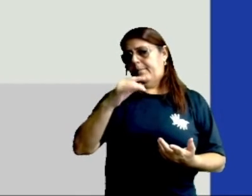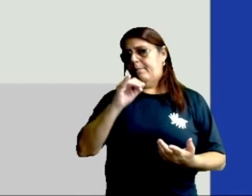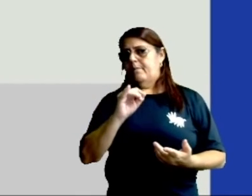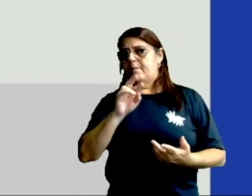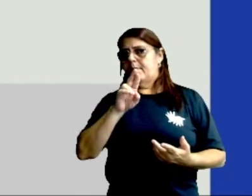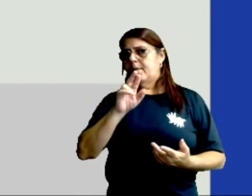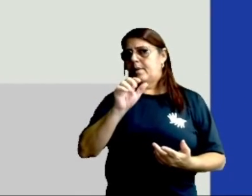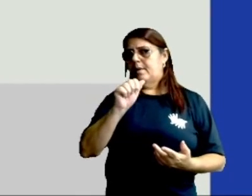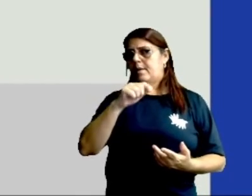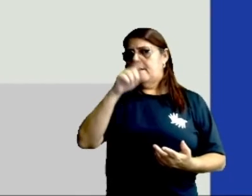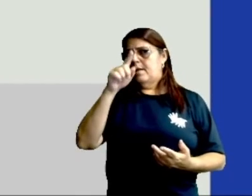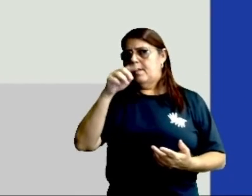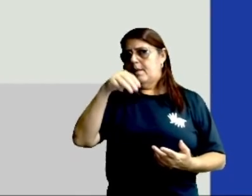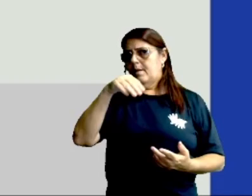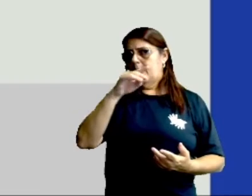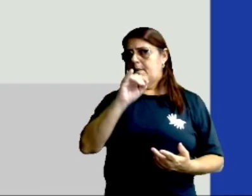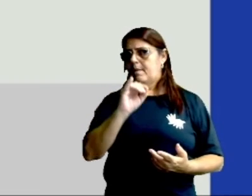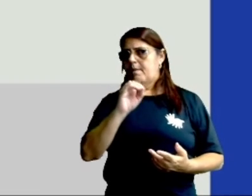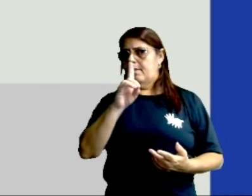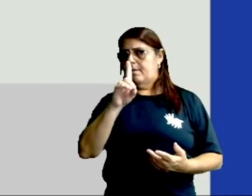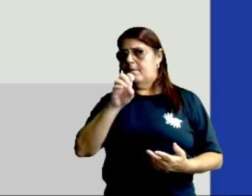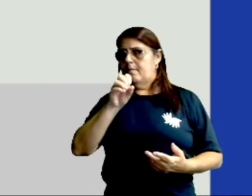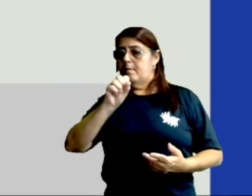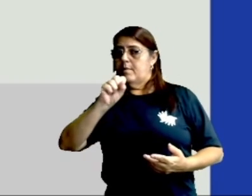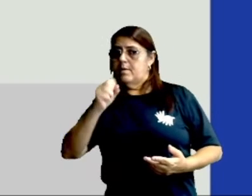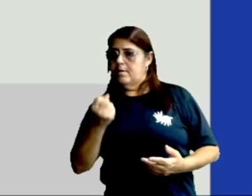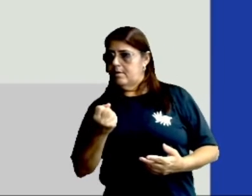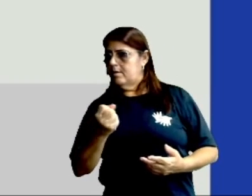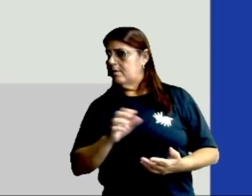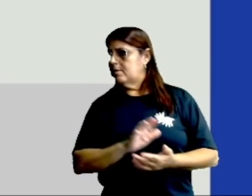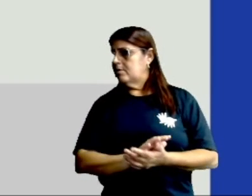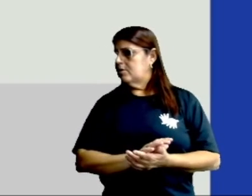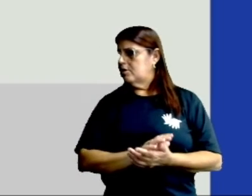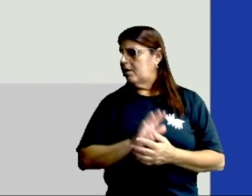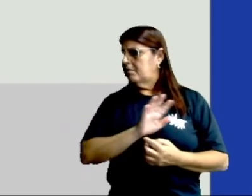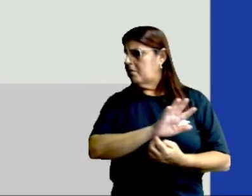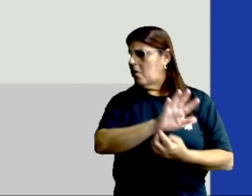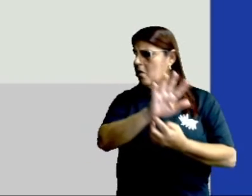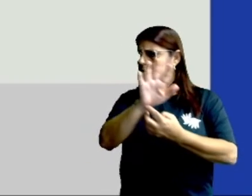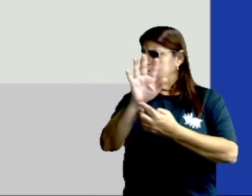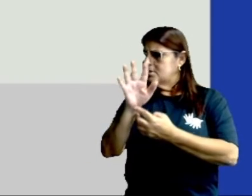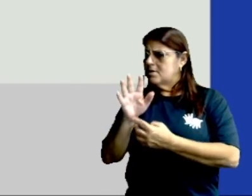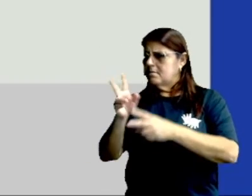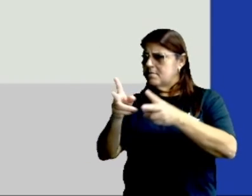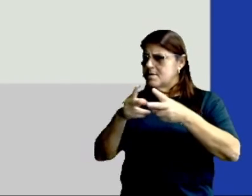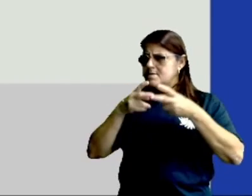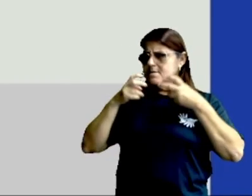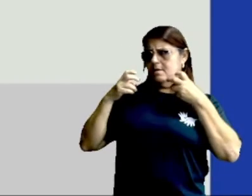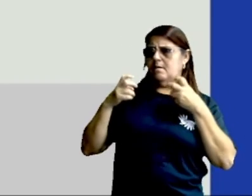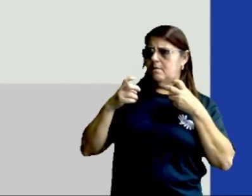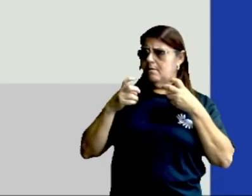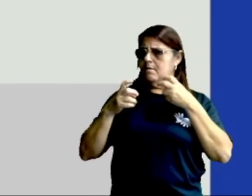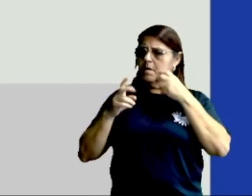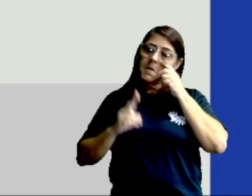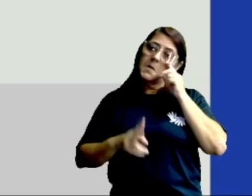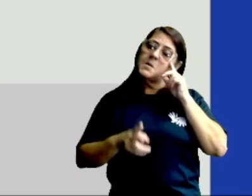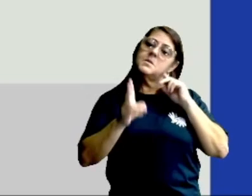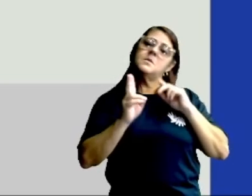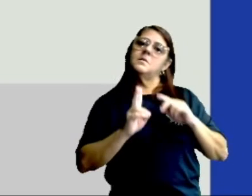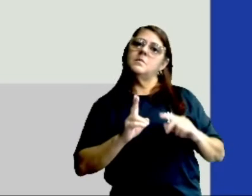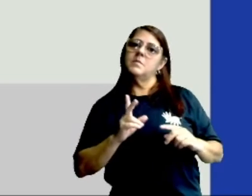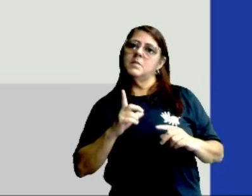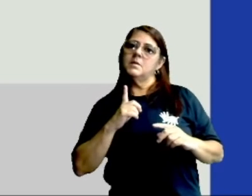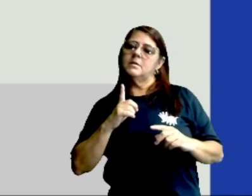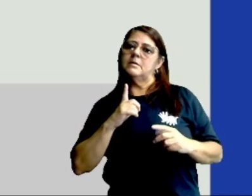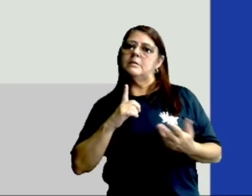em Gizé tá essas essa Pirâmide essa esfinge eu quis trazer para você isso pra vocês percebendo que sempre eles